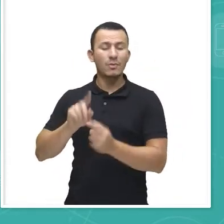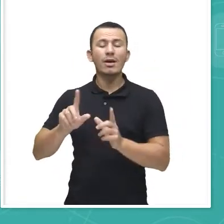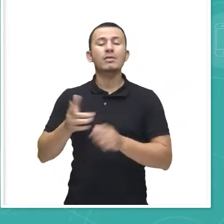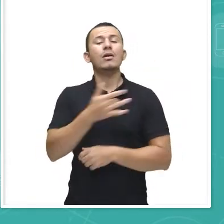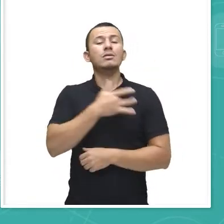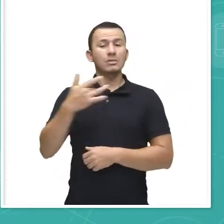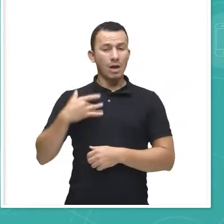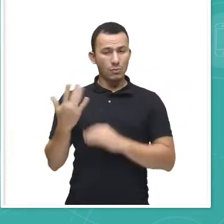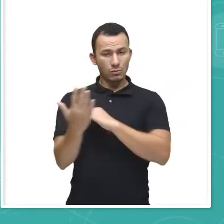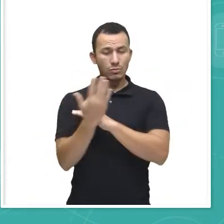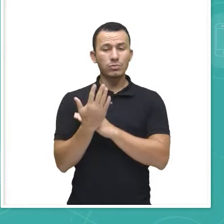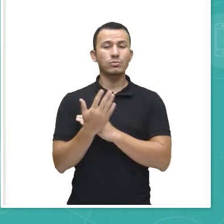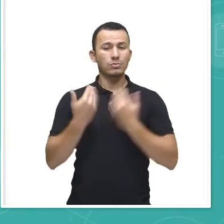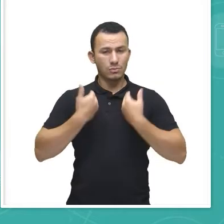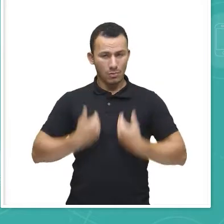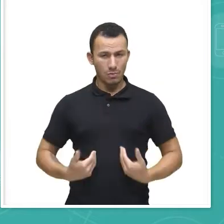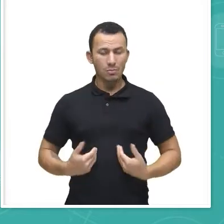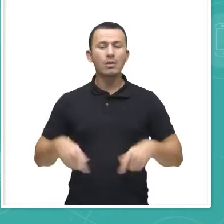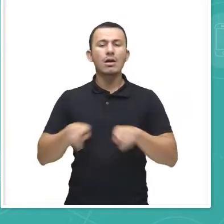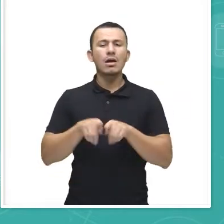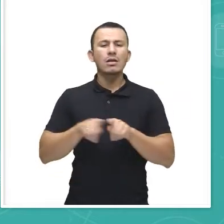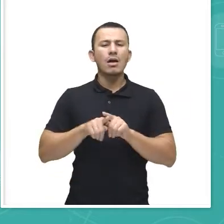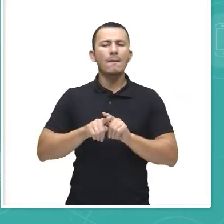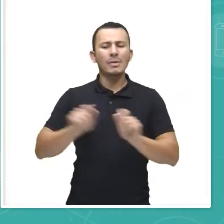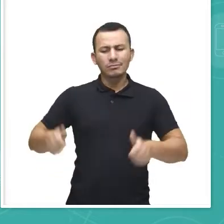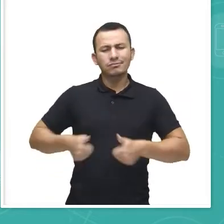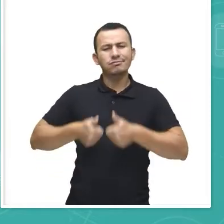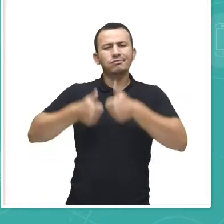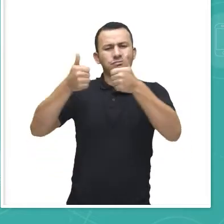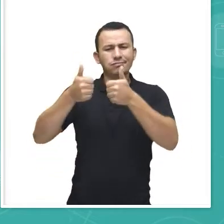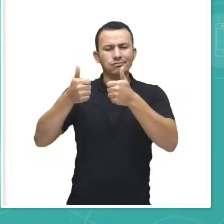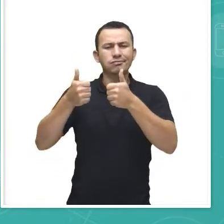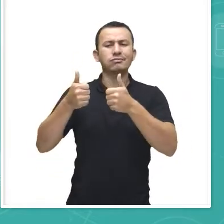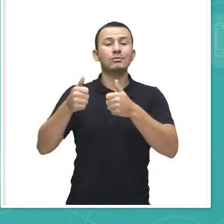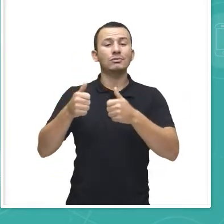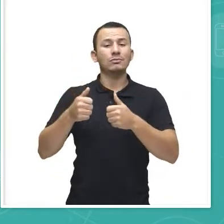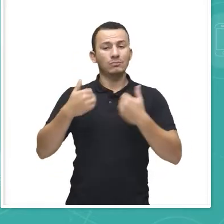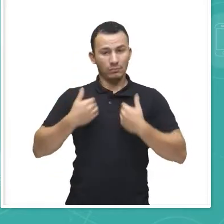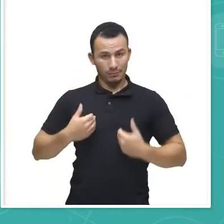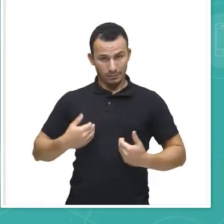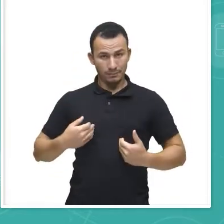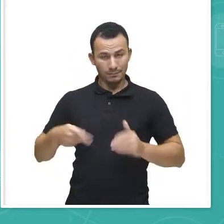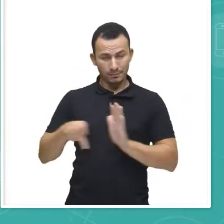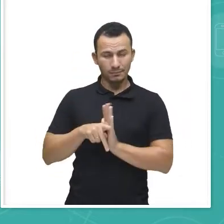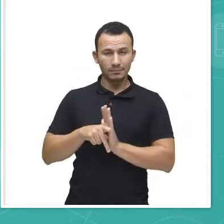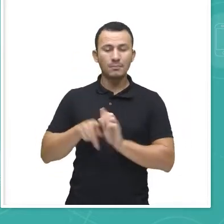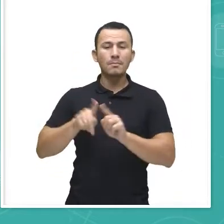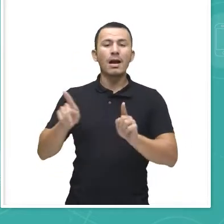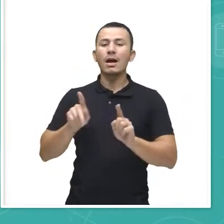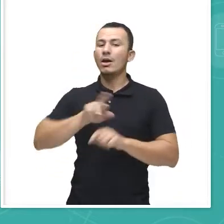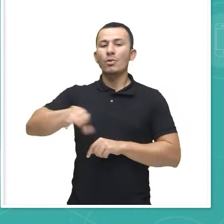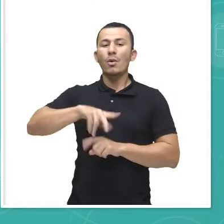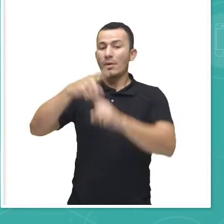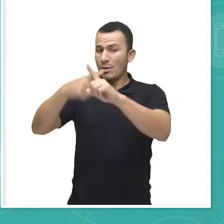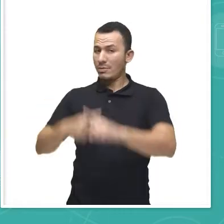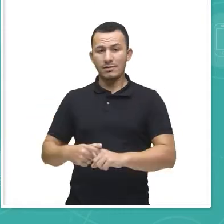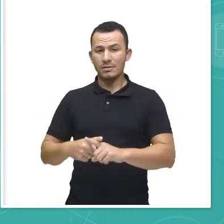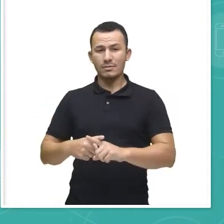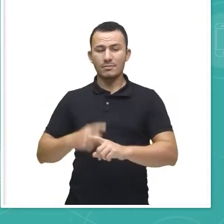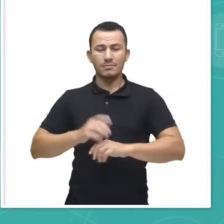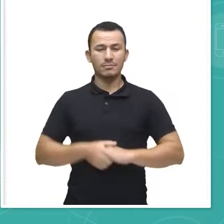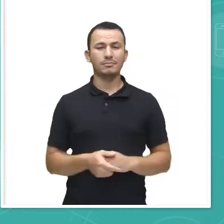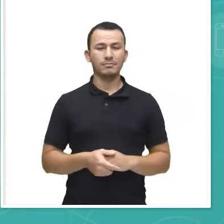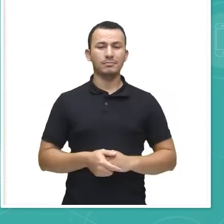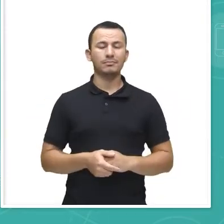saúde do corpo e manter o aperfeiçoamento das capacidades físicas, mas sem fins competitivos.